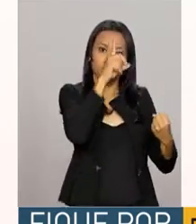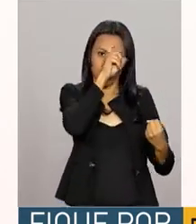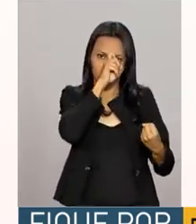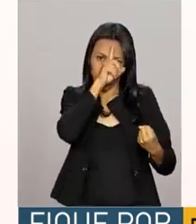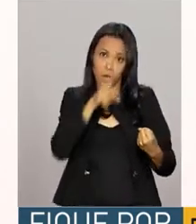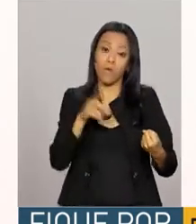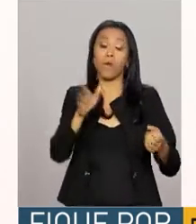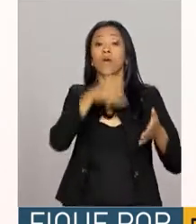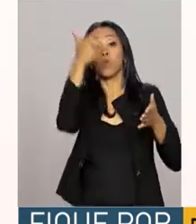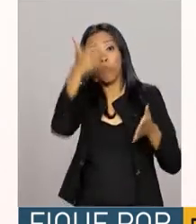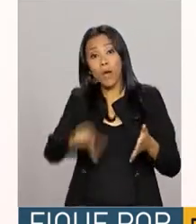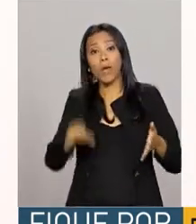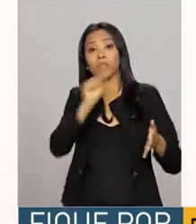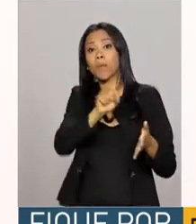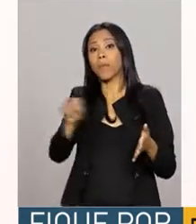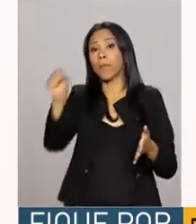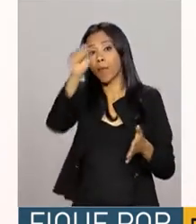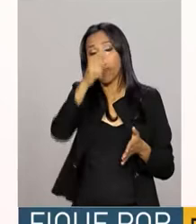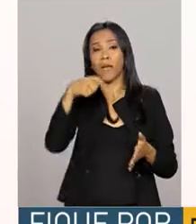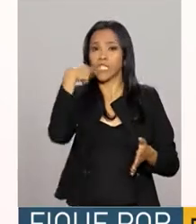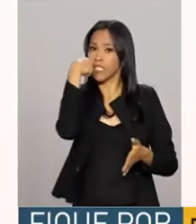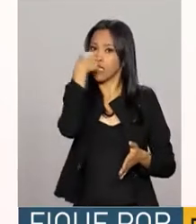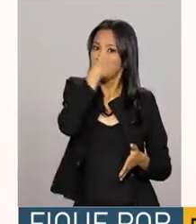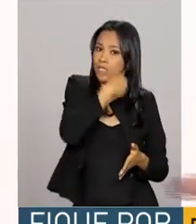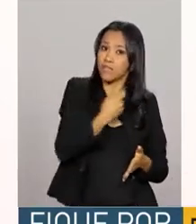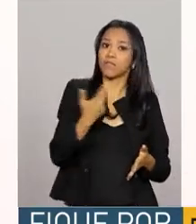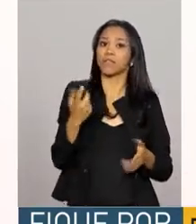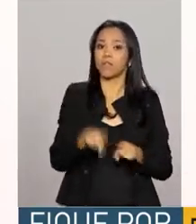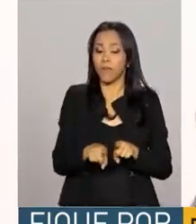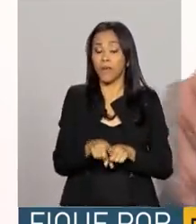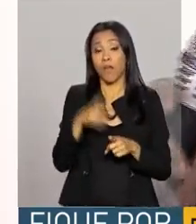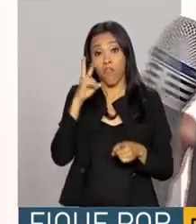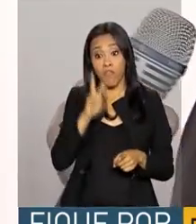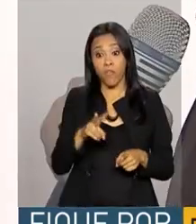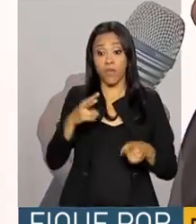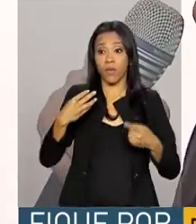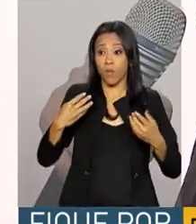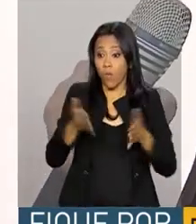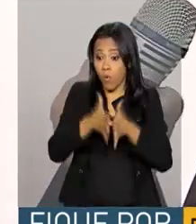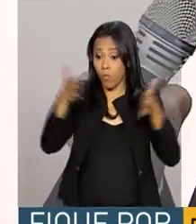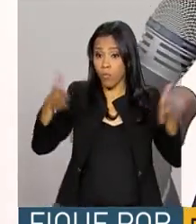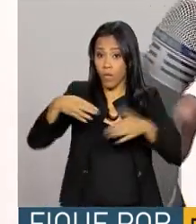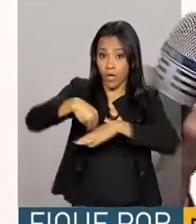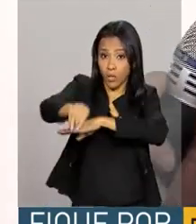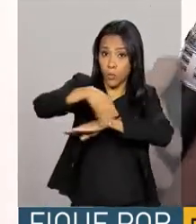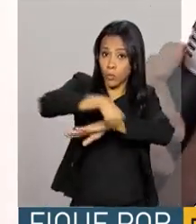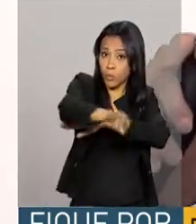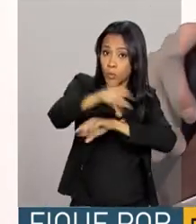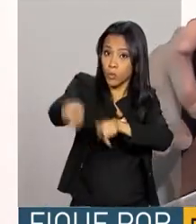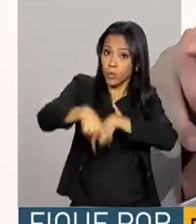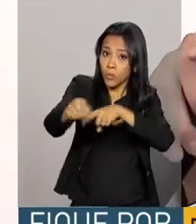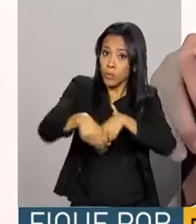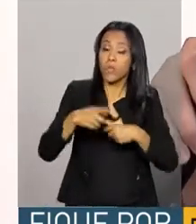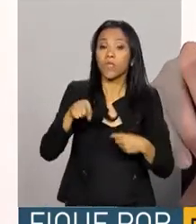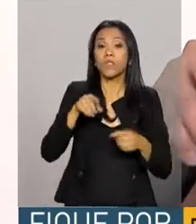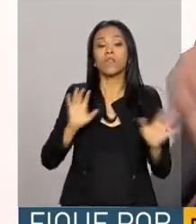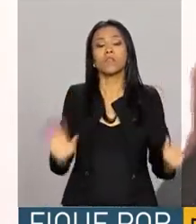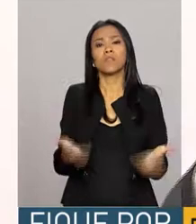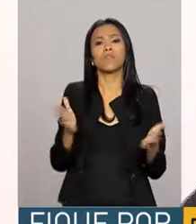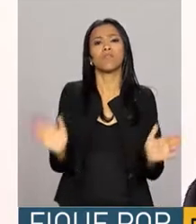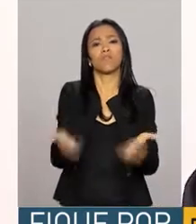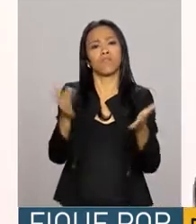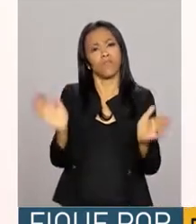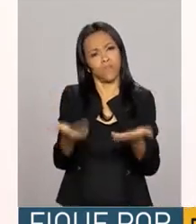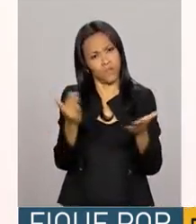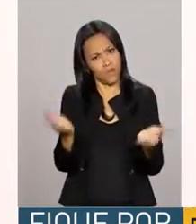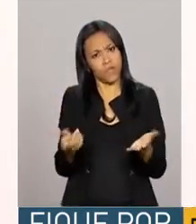não é vejo que você fez em matéria desburocratização na agricultura em vários pontos que está incentivando o investimento